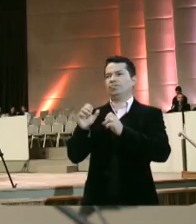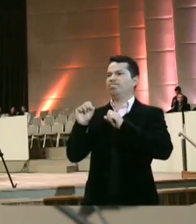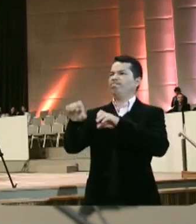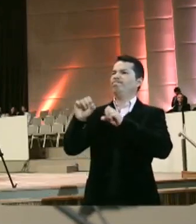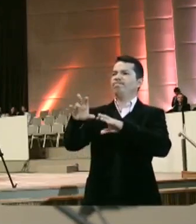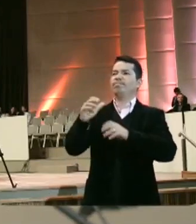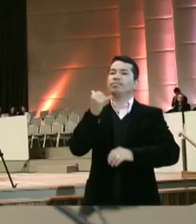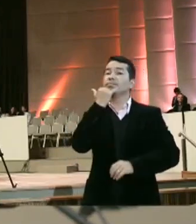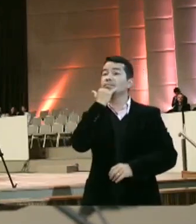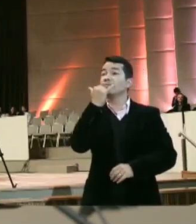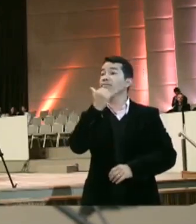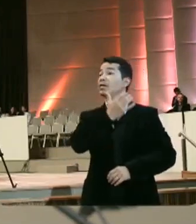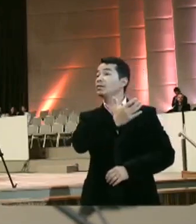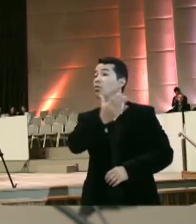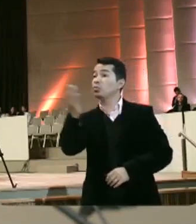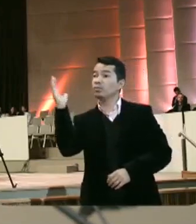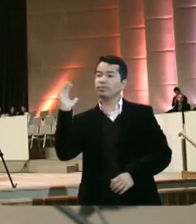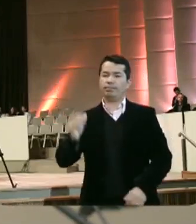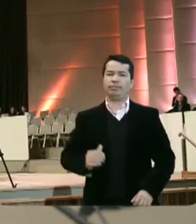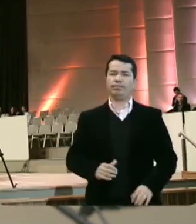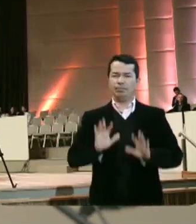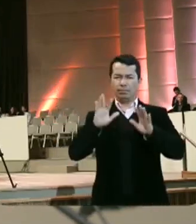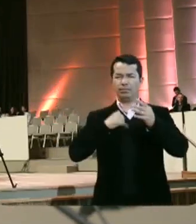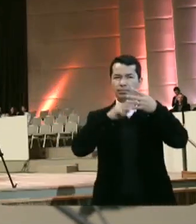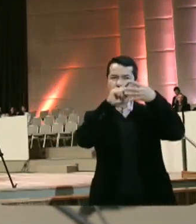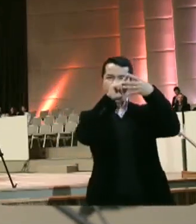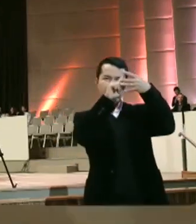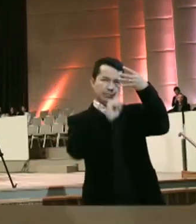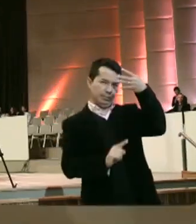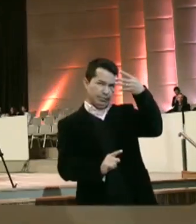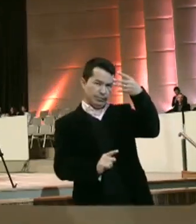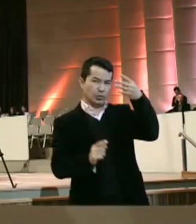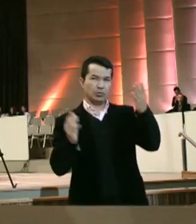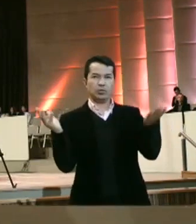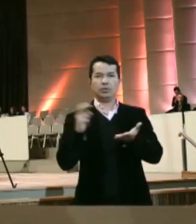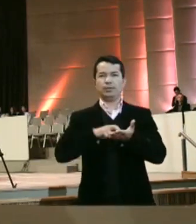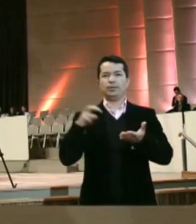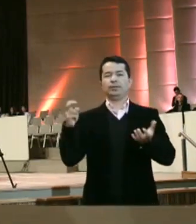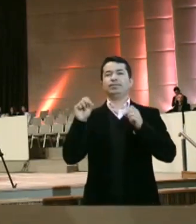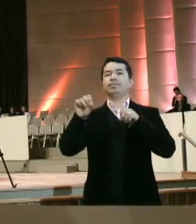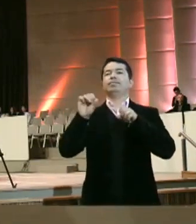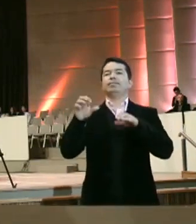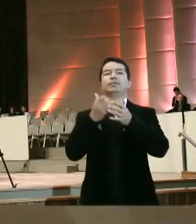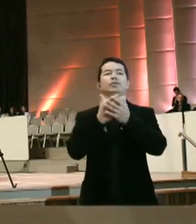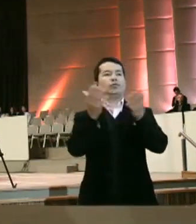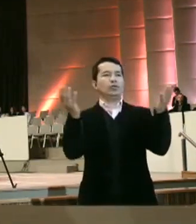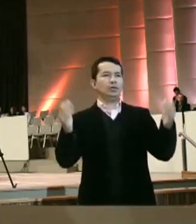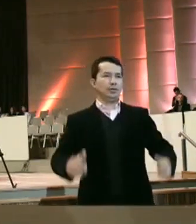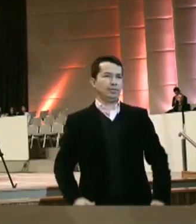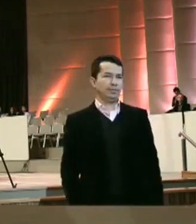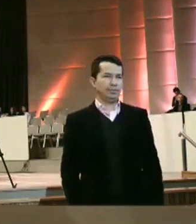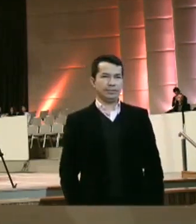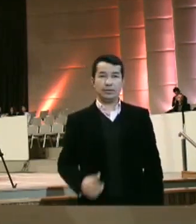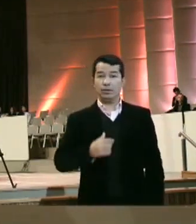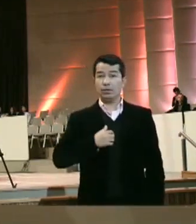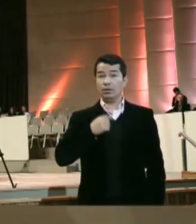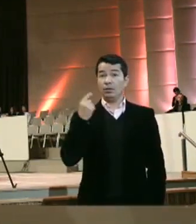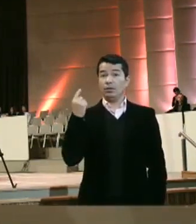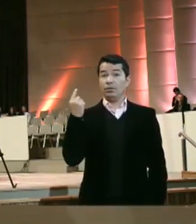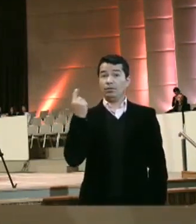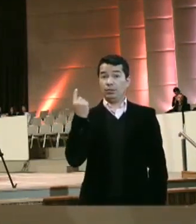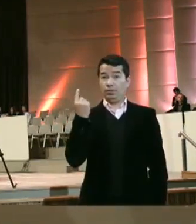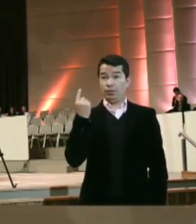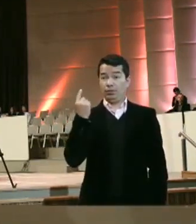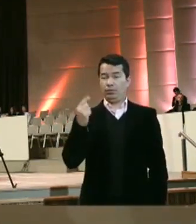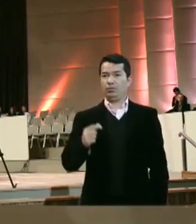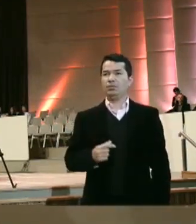E eu queria começar a olhar para essas 4 ilustrações nessa manhã. A primeira delas vai aparecer nos versículos